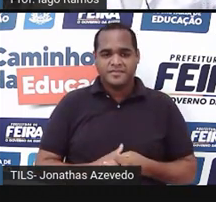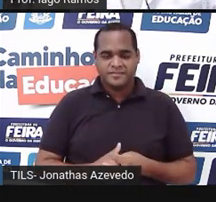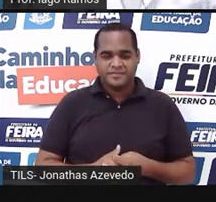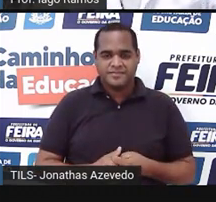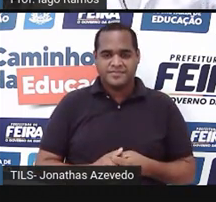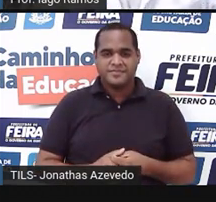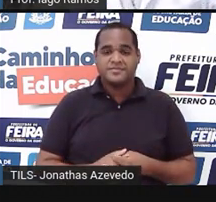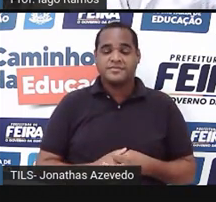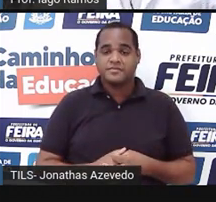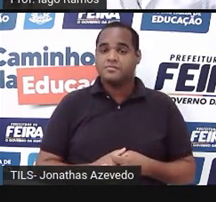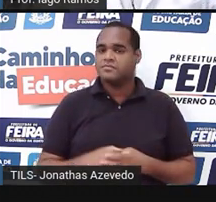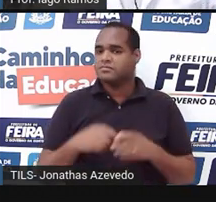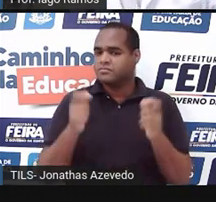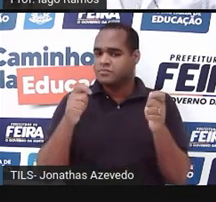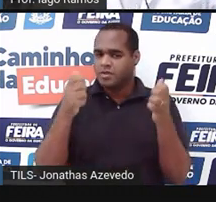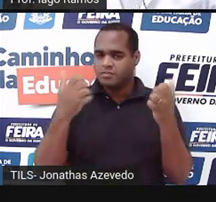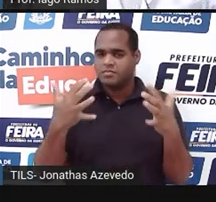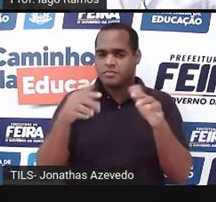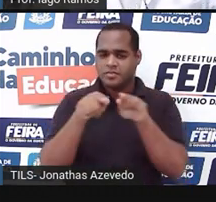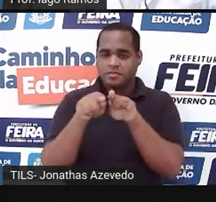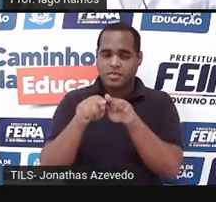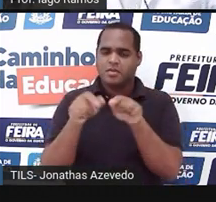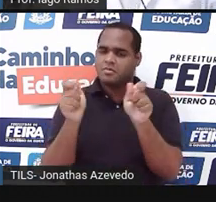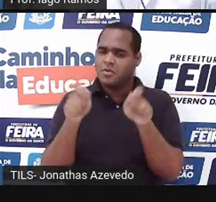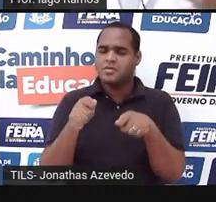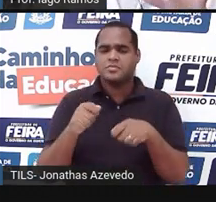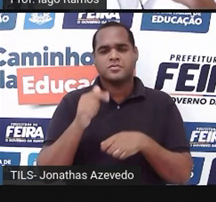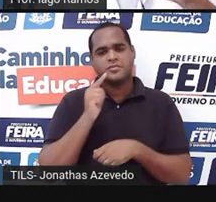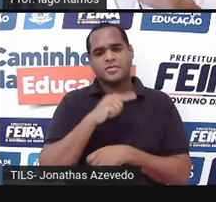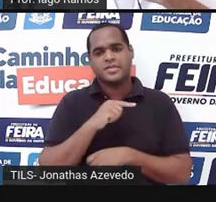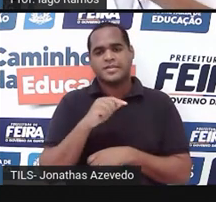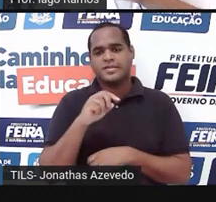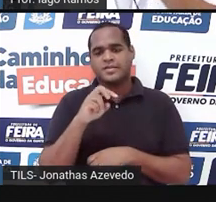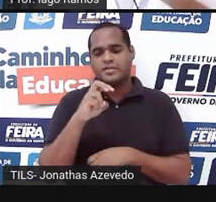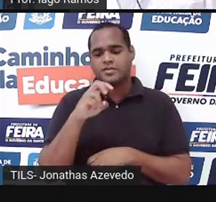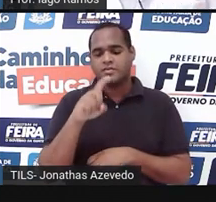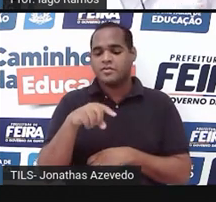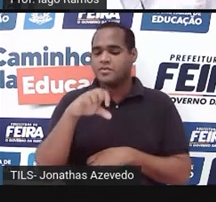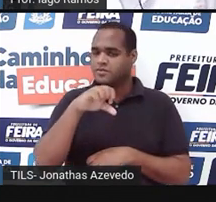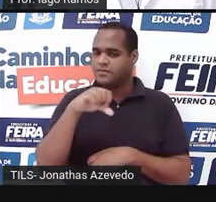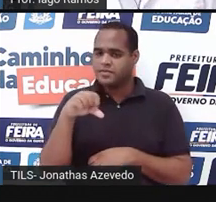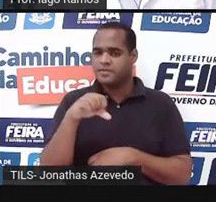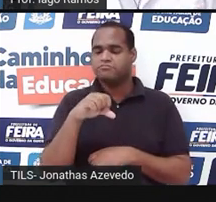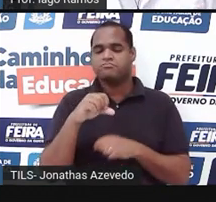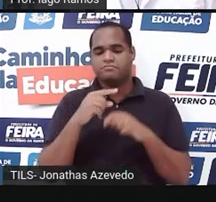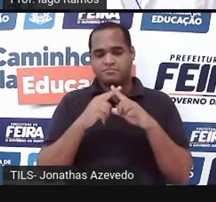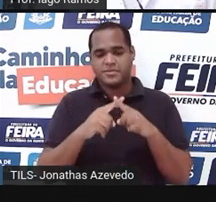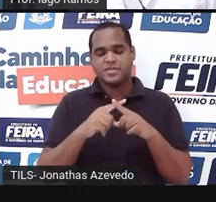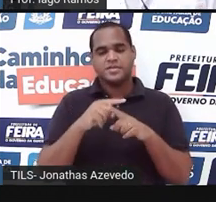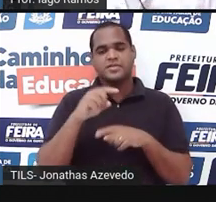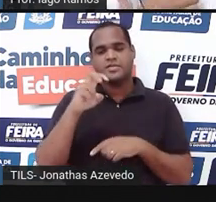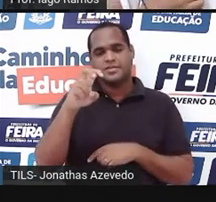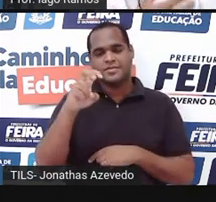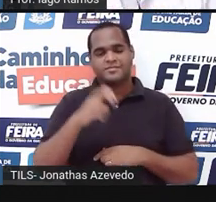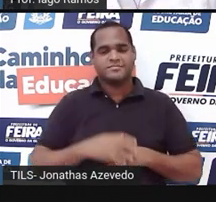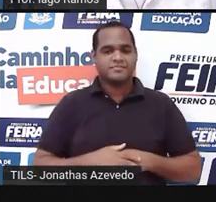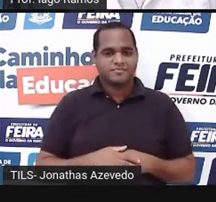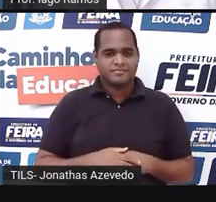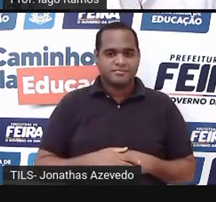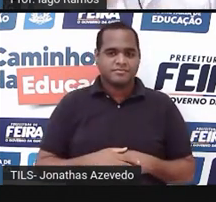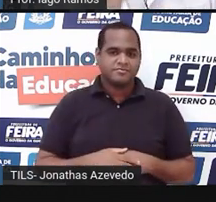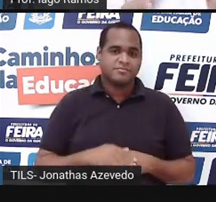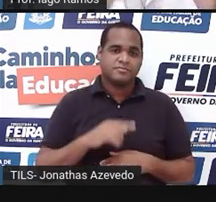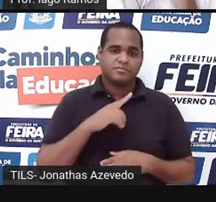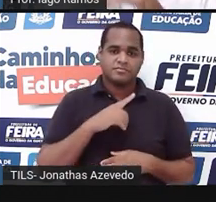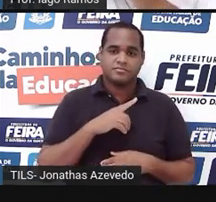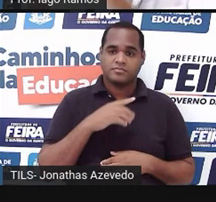99 então você pode também fazer da seguinte forma cinco vezes 99 se fossem 10